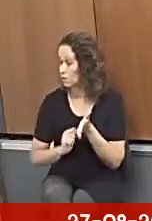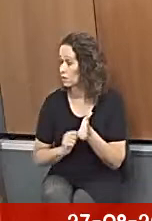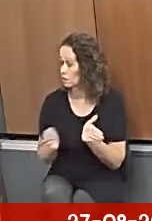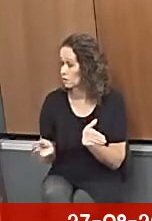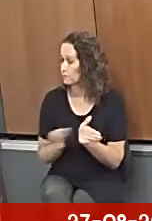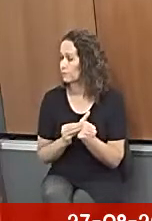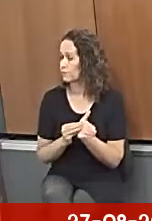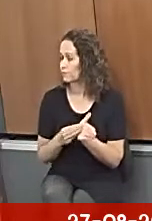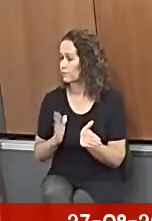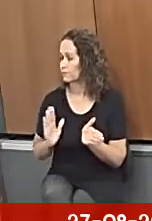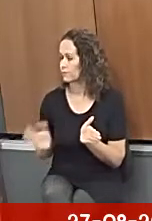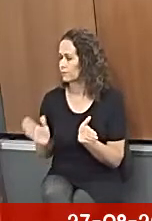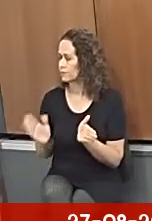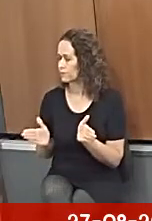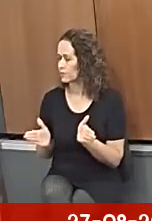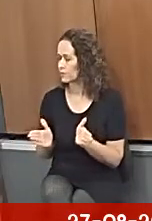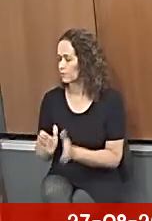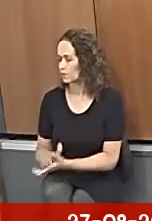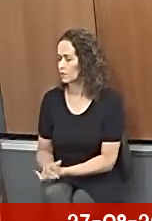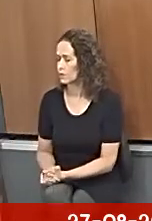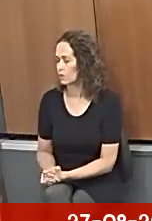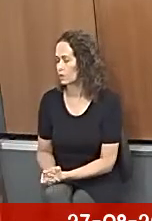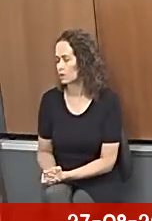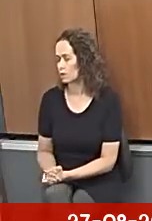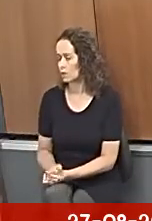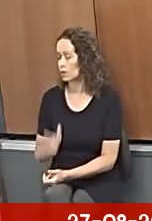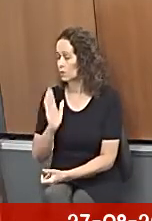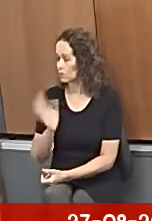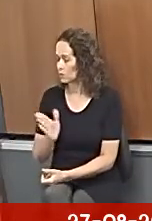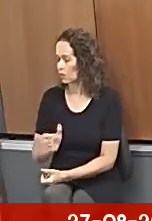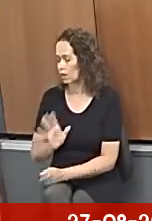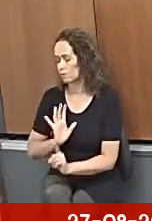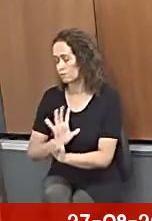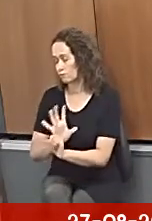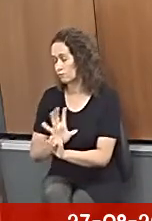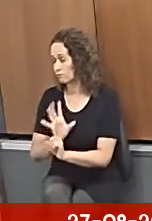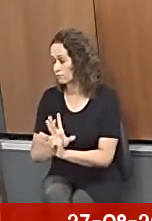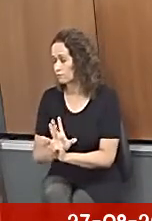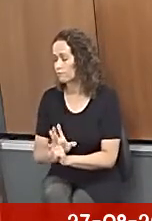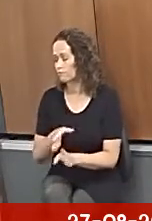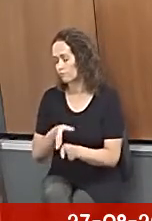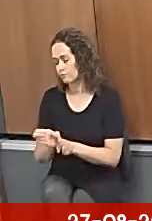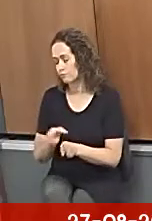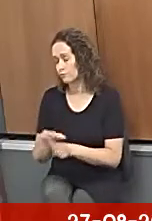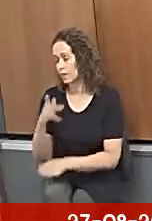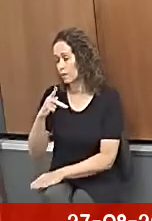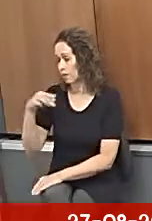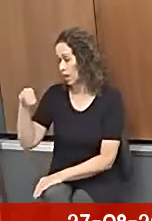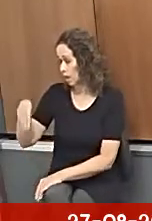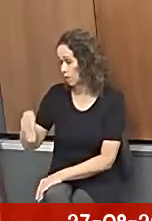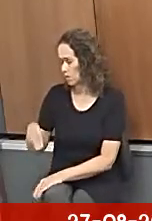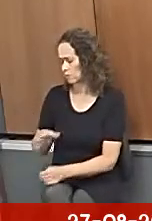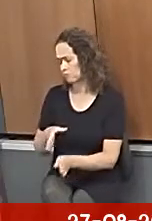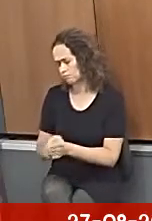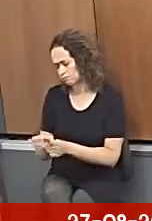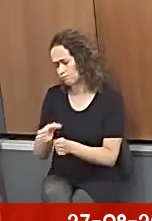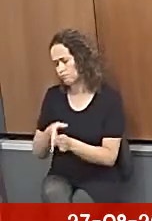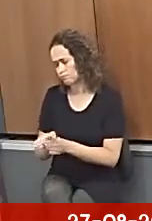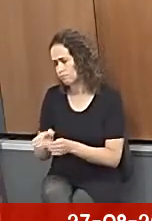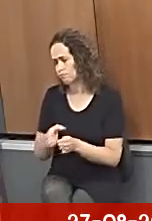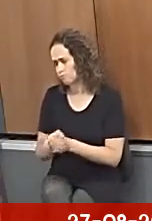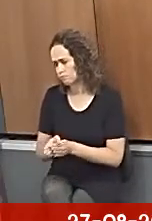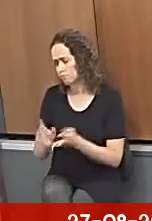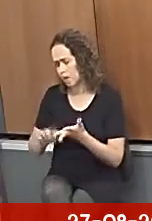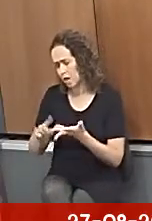é é delimitado é influenciado pelas recomendações da polícia militar nessa seara né é